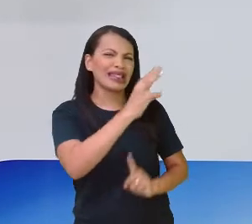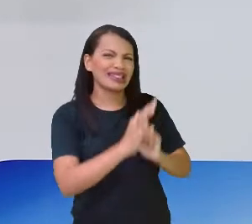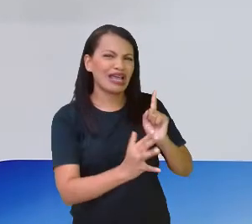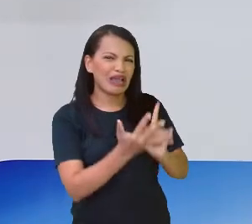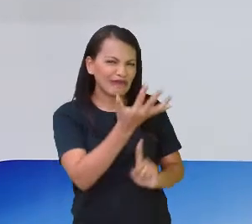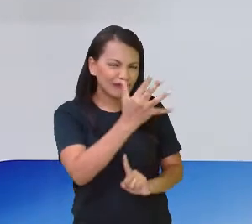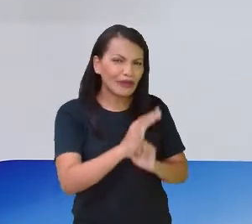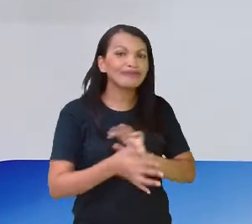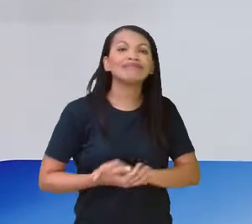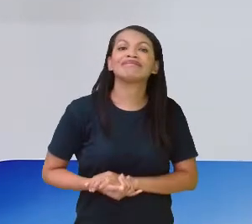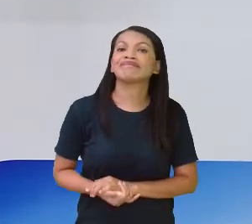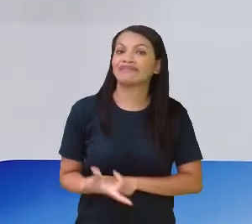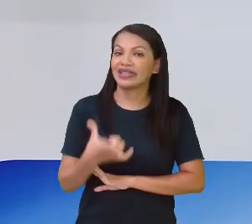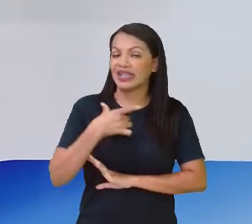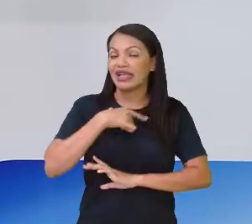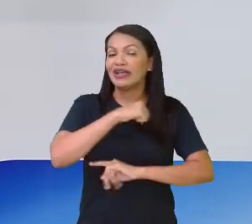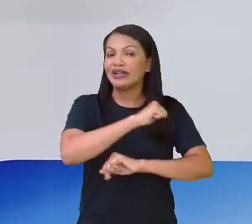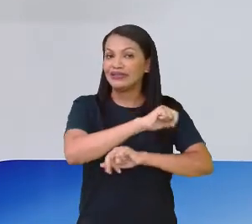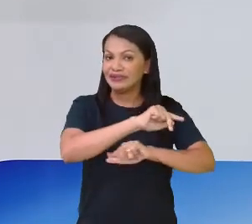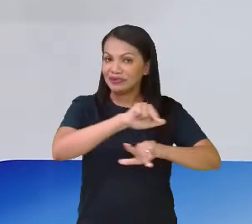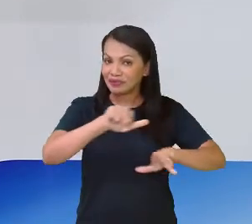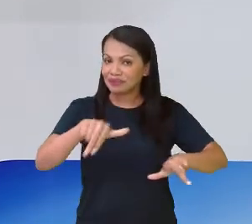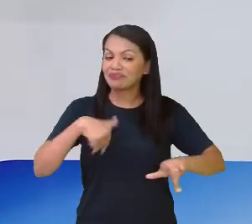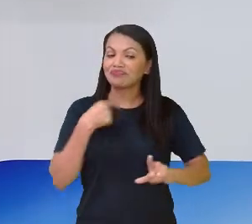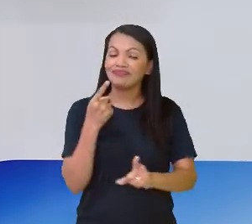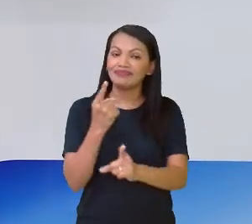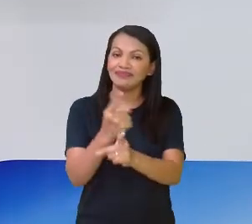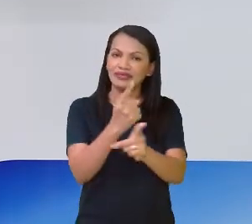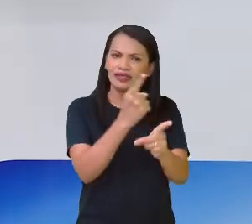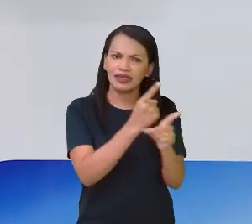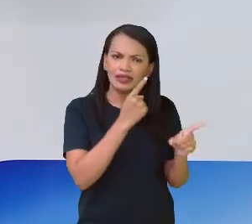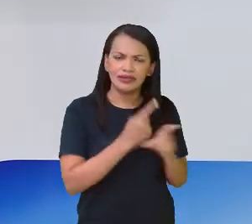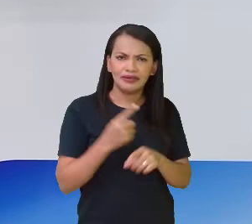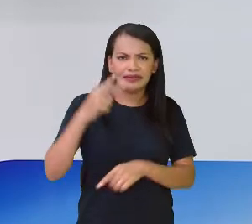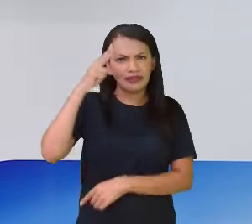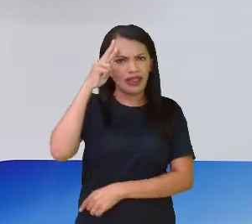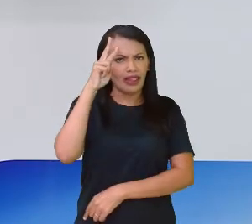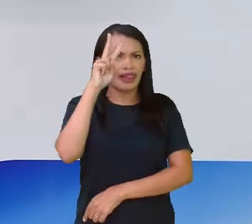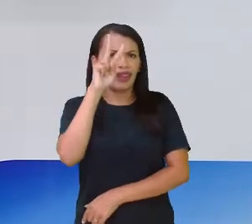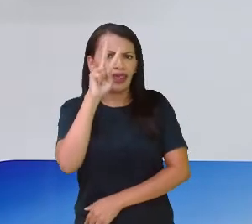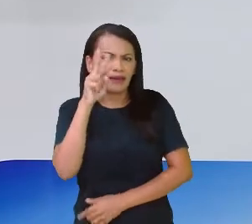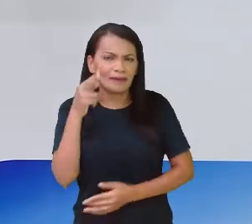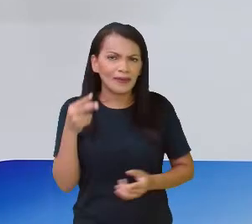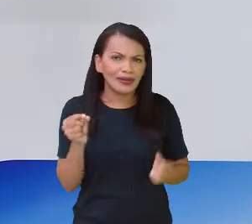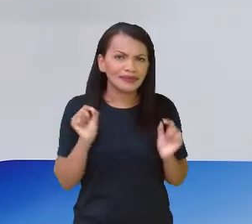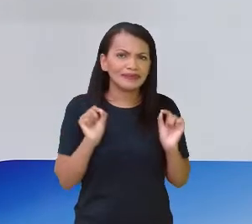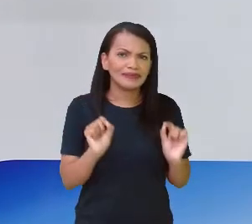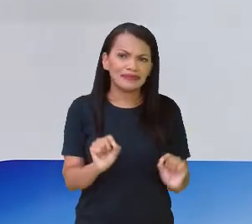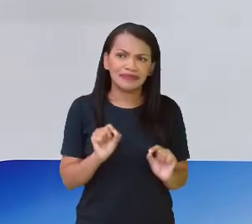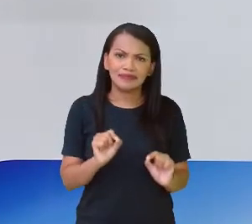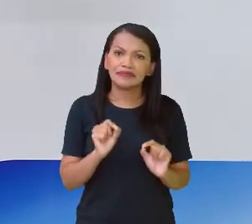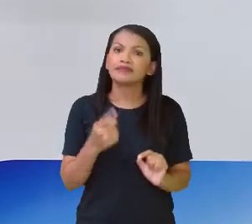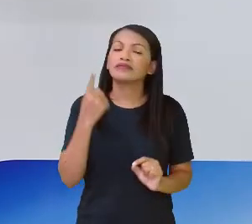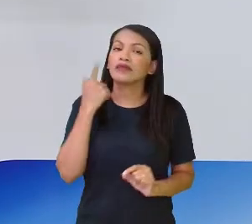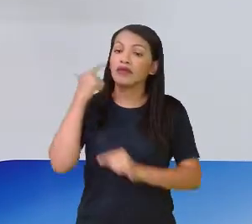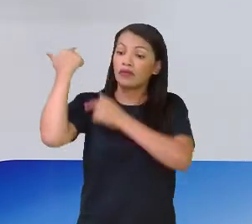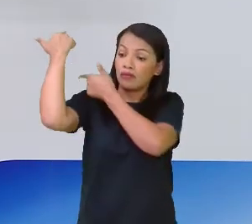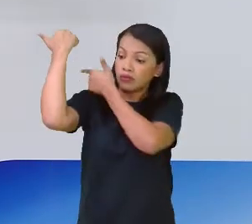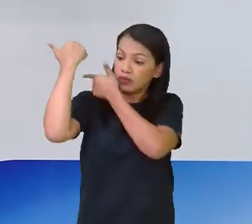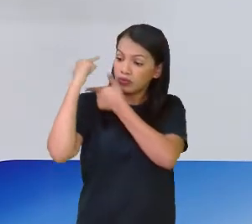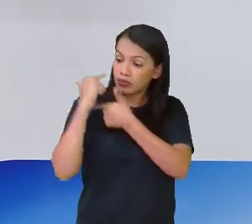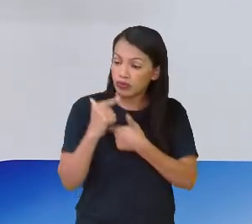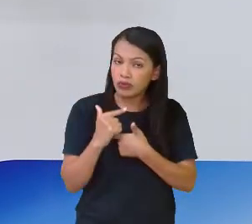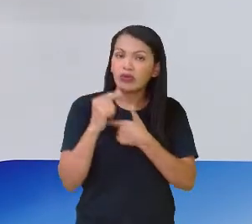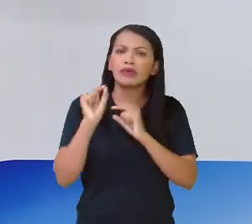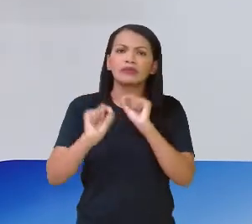Quanta coisa nós encontramos, por exemplo, no Carnaval, que nos remete a essas tradições, que nos